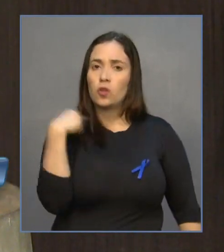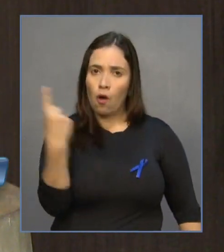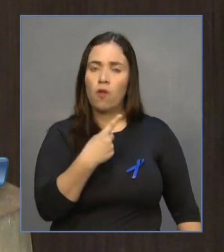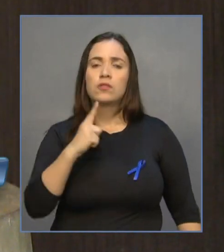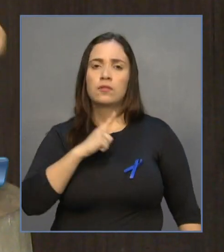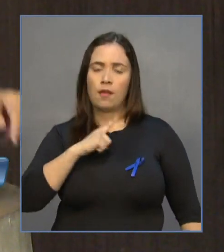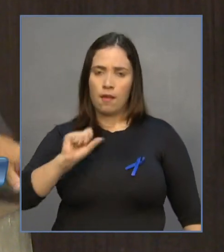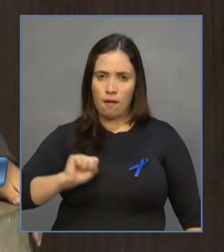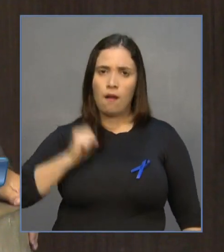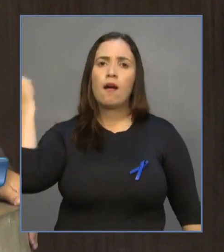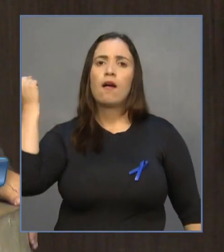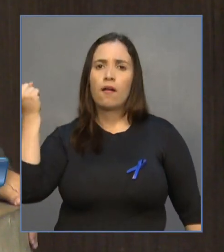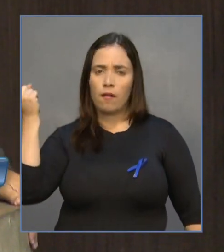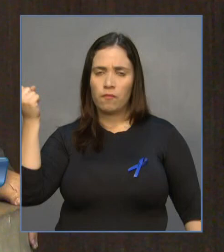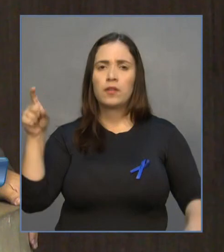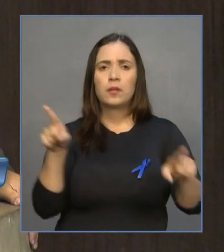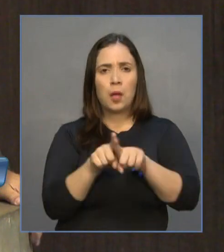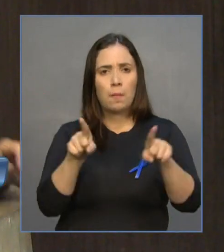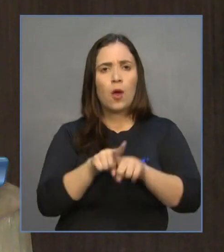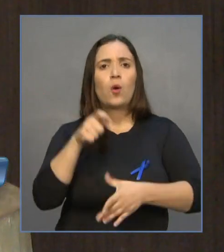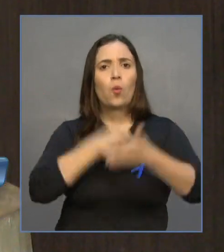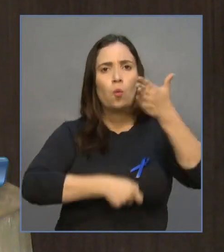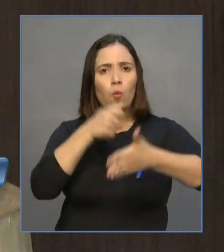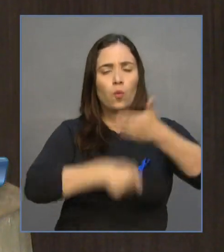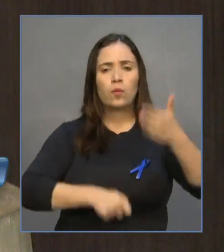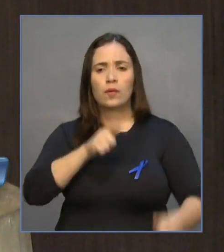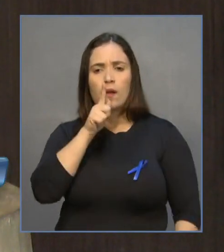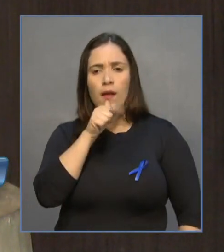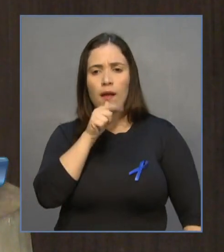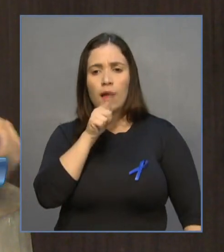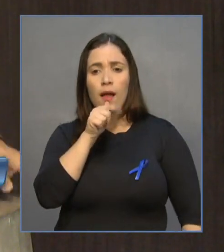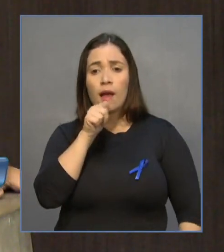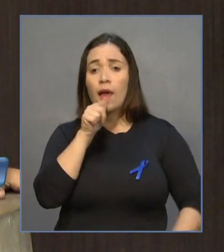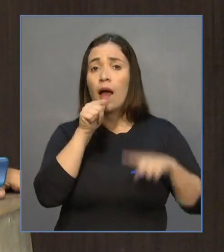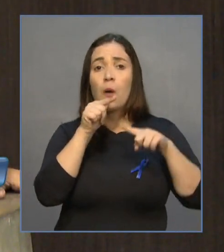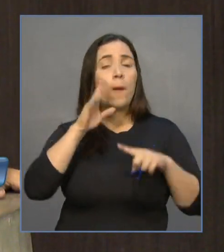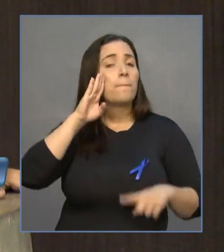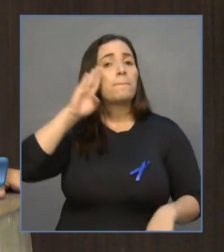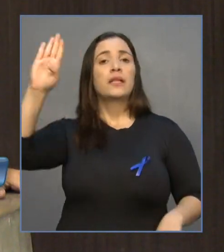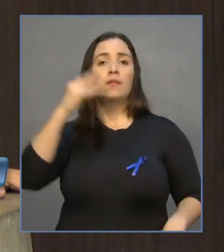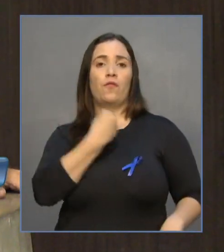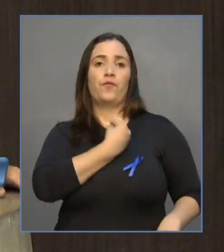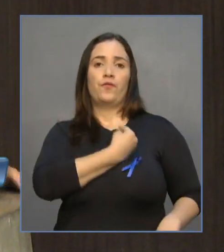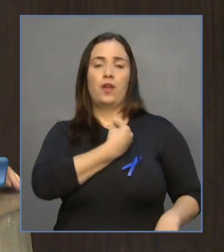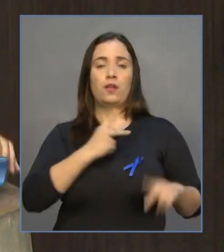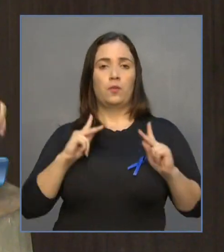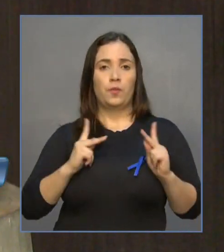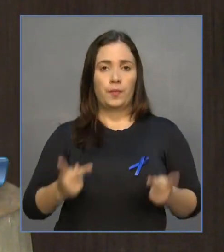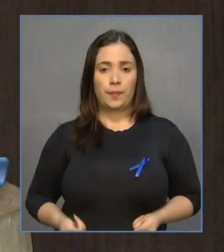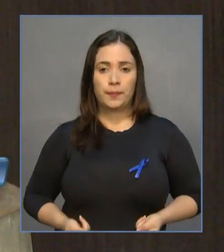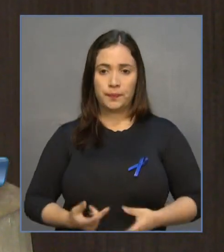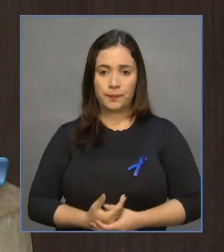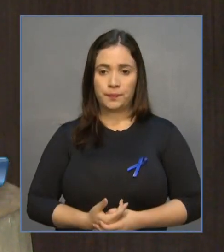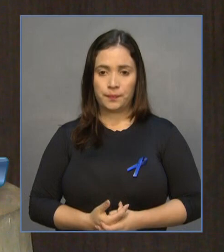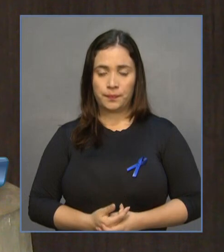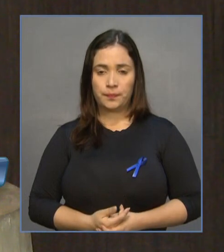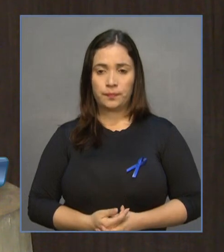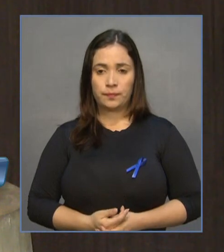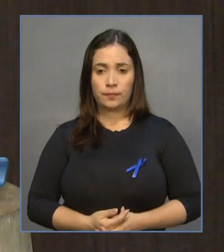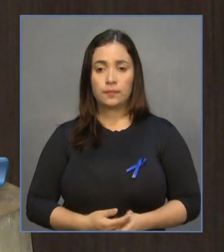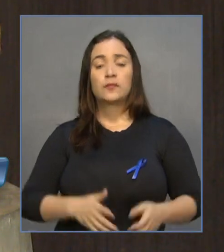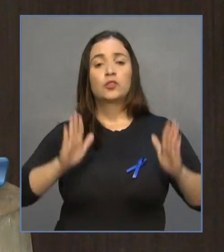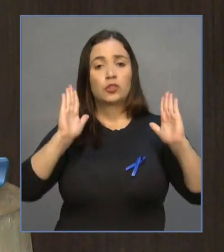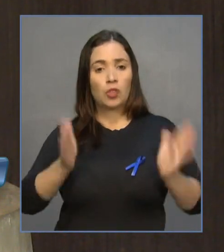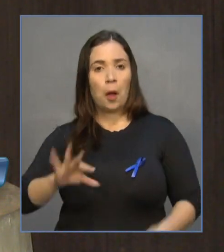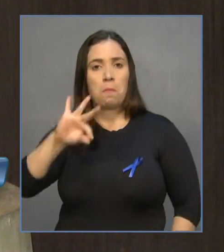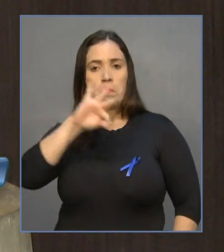rebelaria? Quem de nós não lutaria pela água, que é a base e o suporte da vida? Já houve